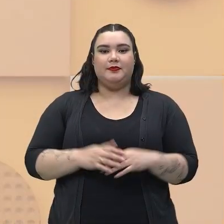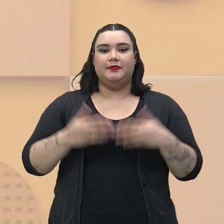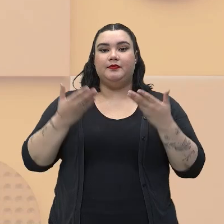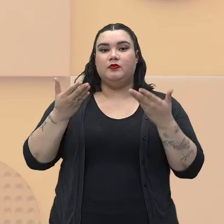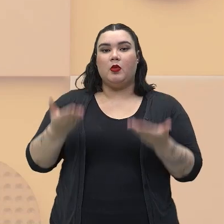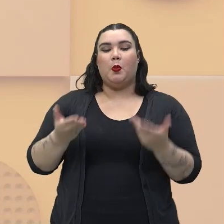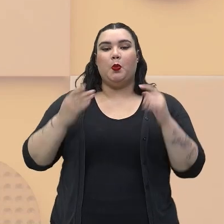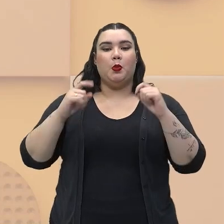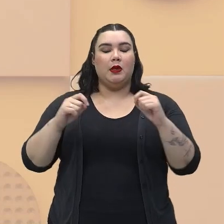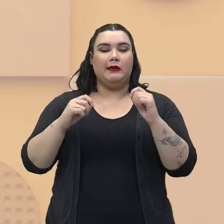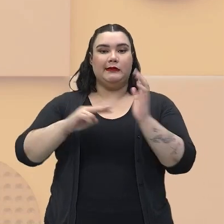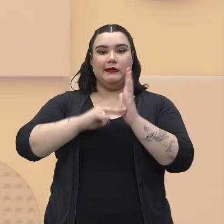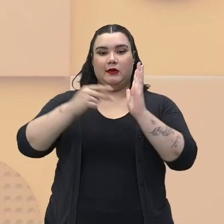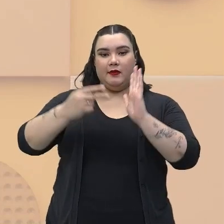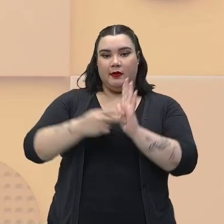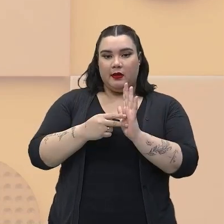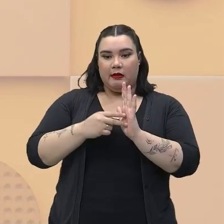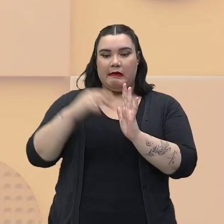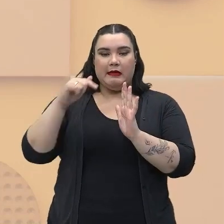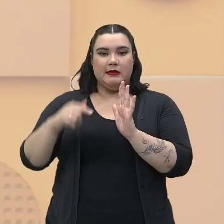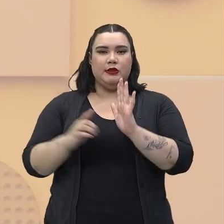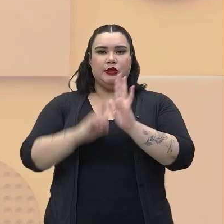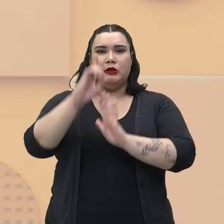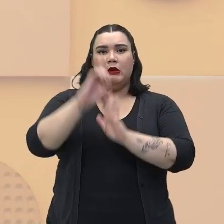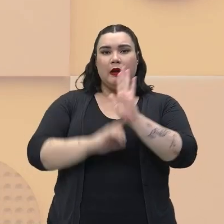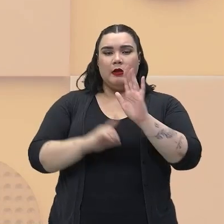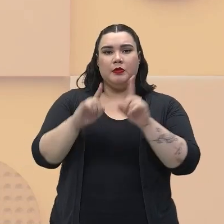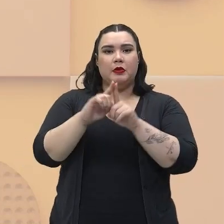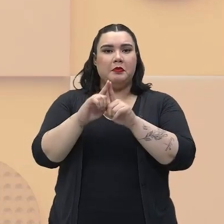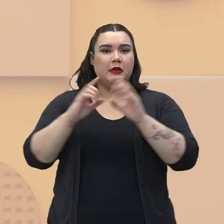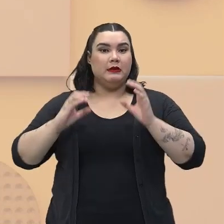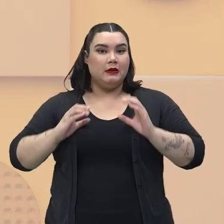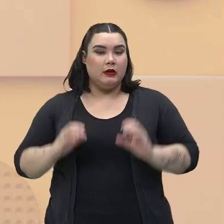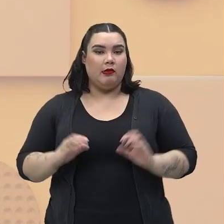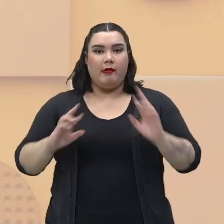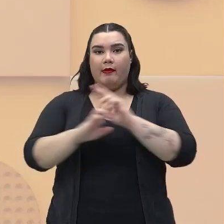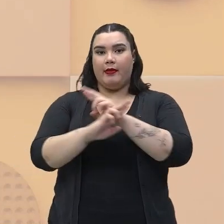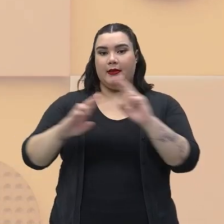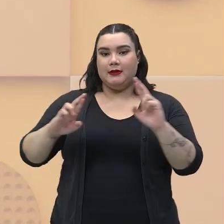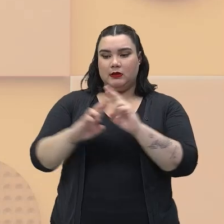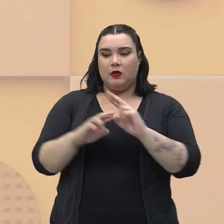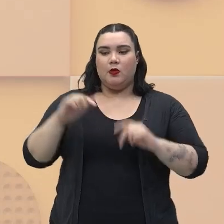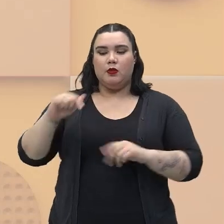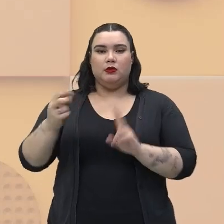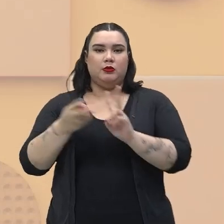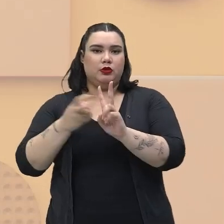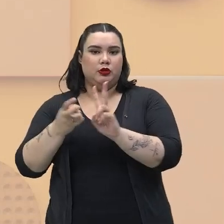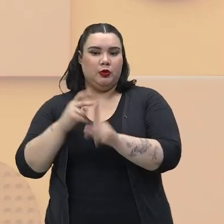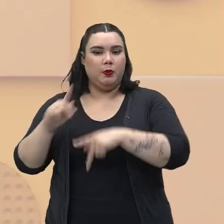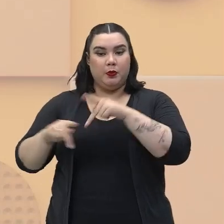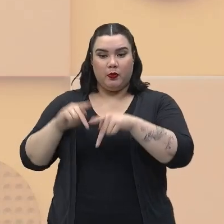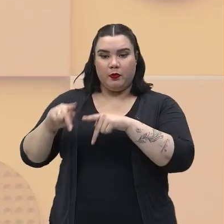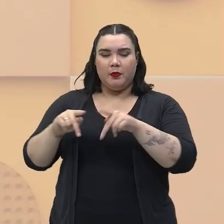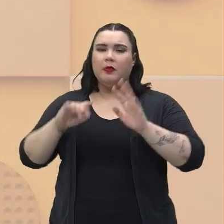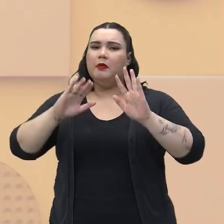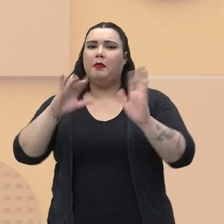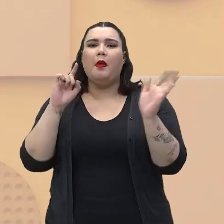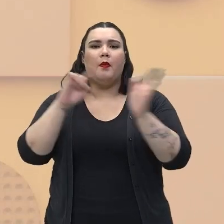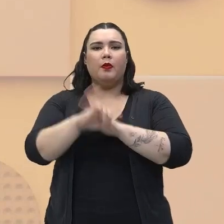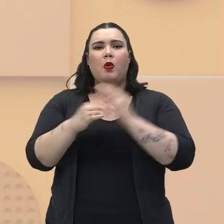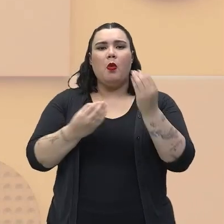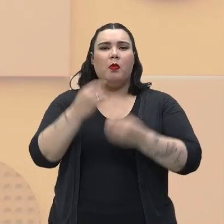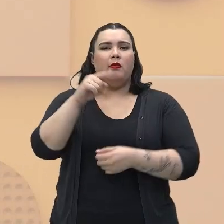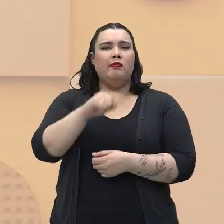tange a questão de direitos e cidadania relativo aos indígenas, como vocês acham que foi desenvolvido todo esse processo